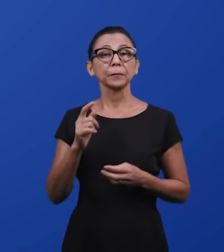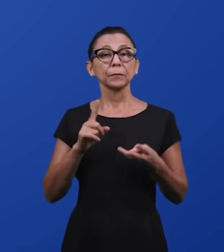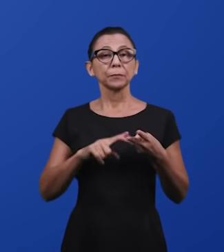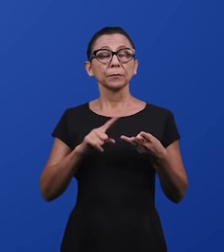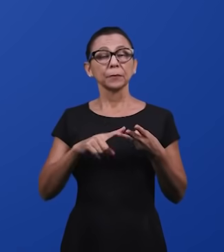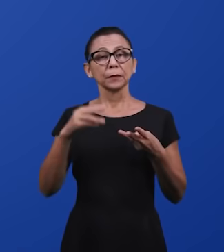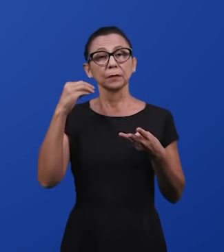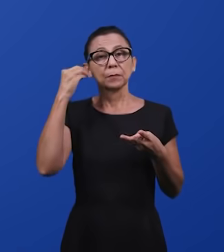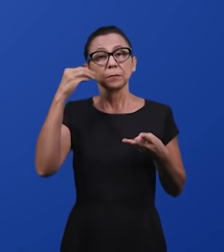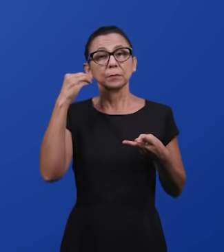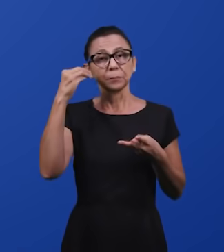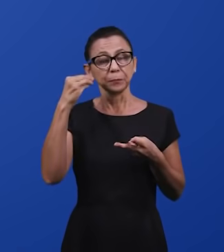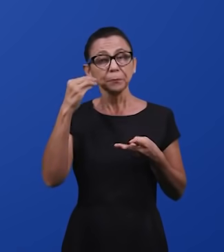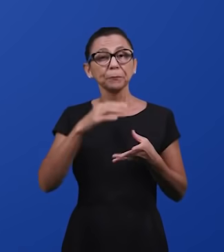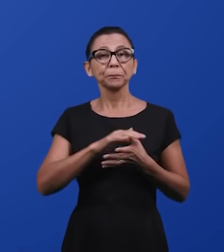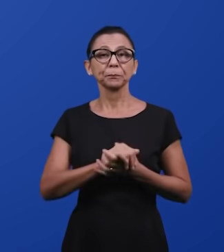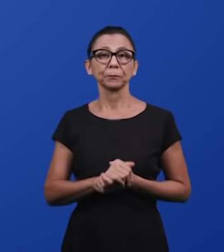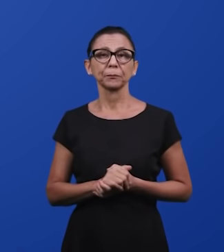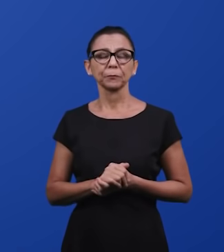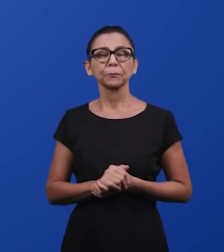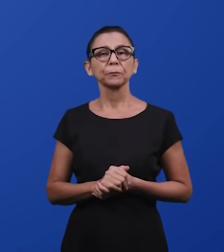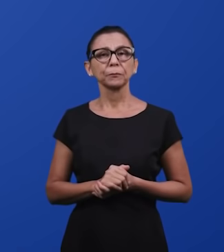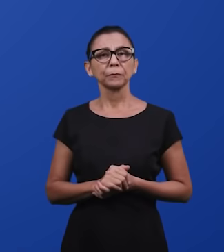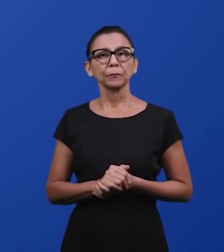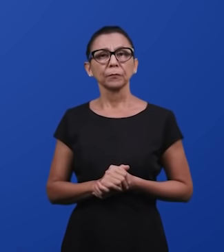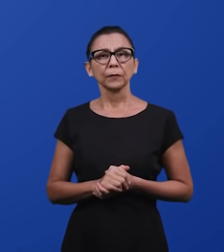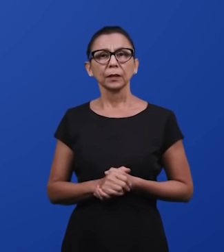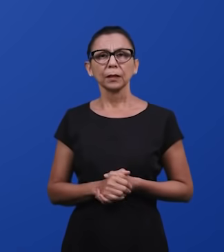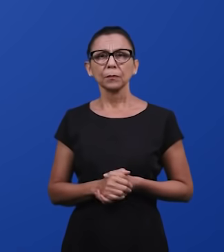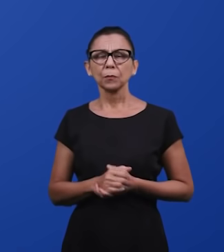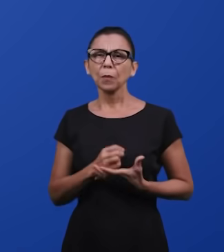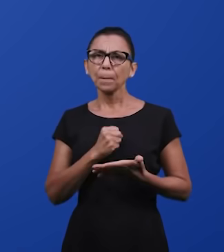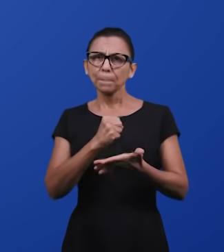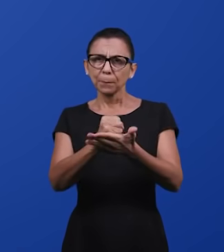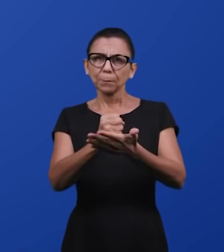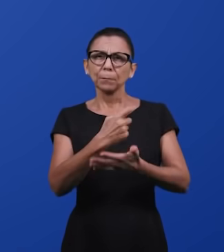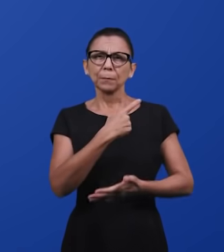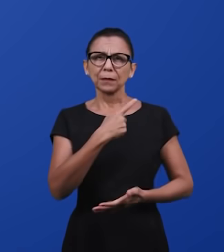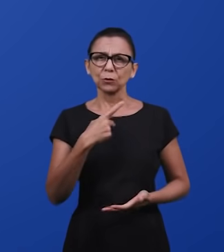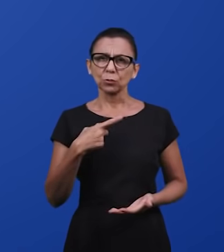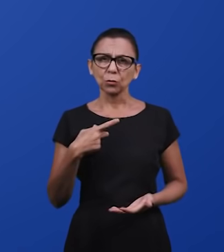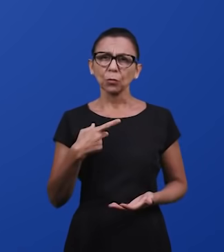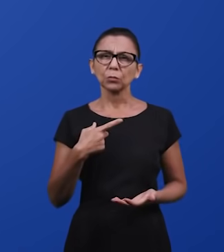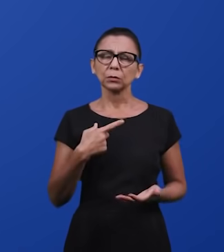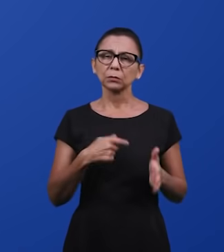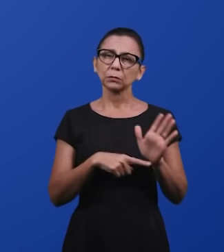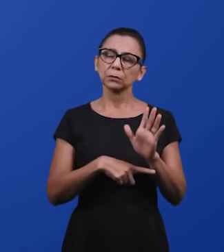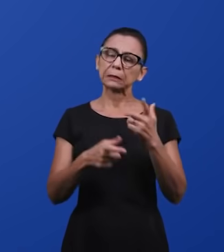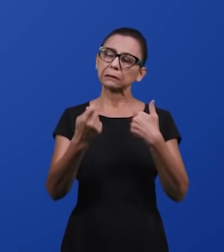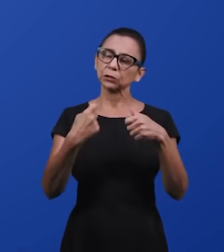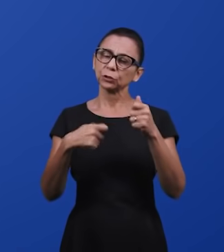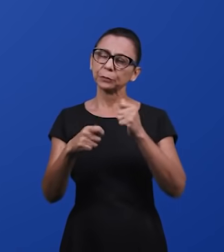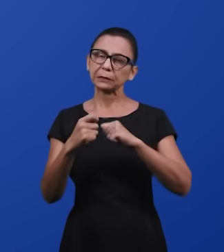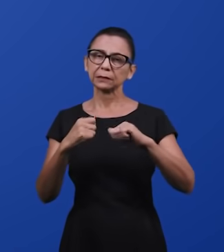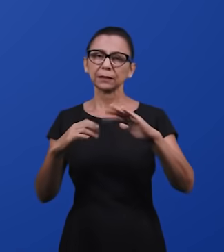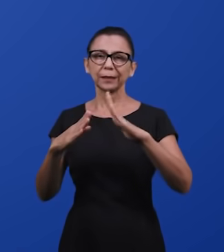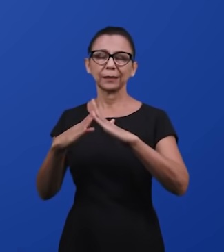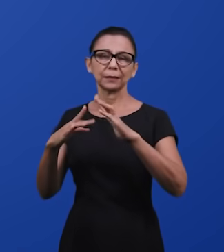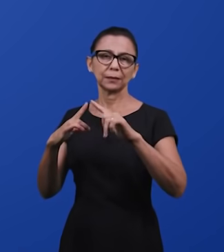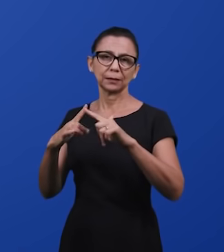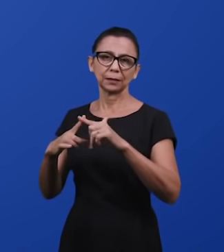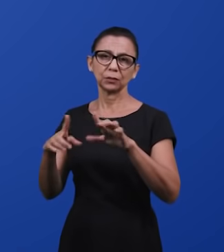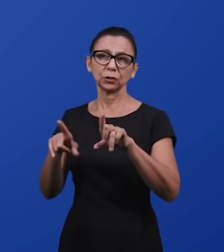também a outra experiência é como que isso facilita a vida do pastor, né, na administração